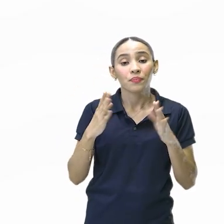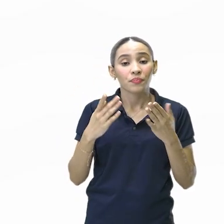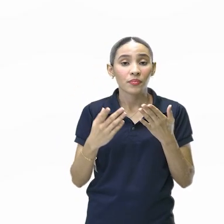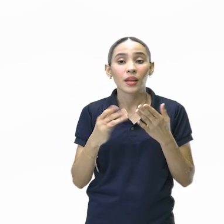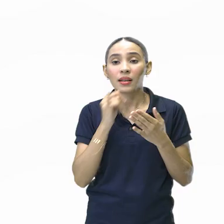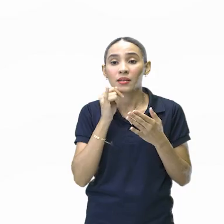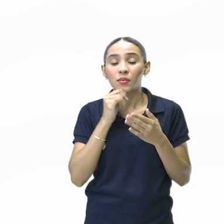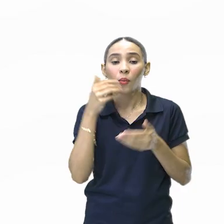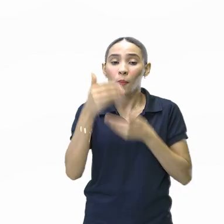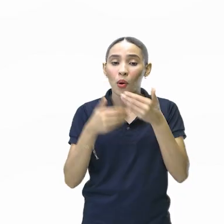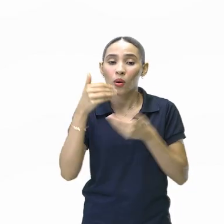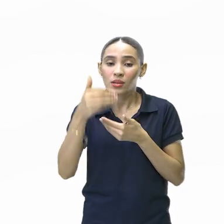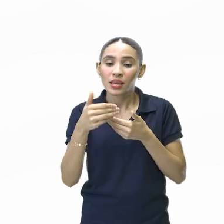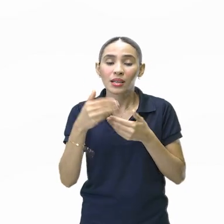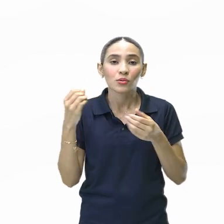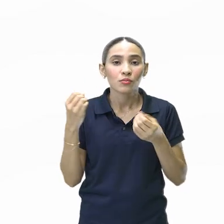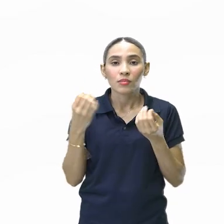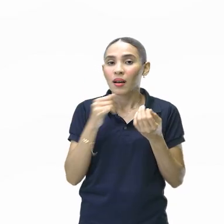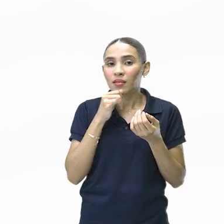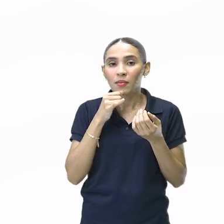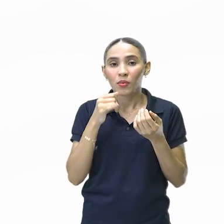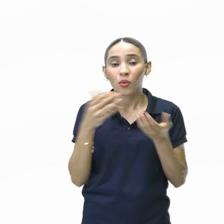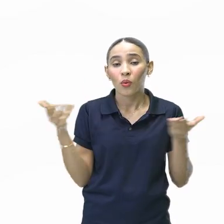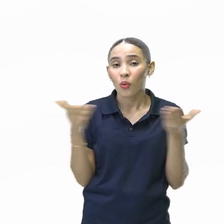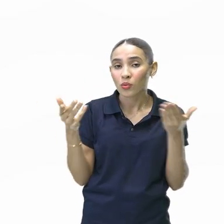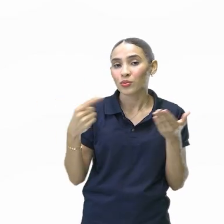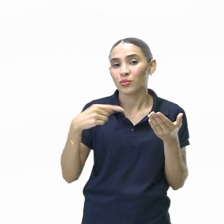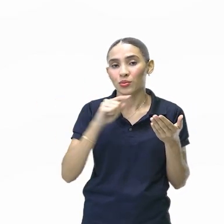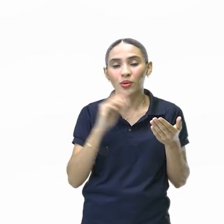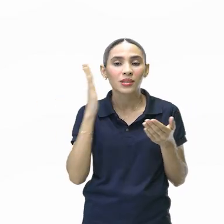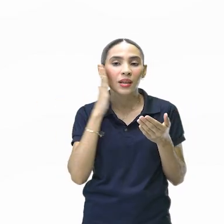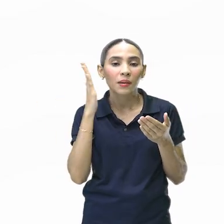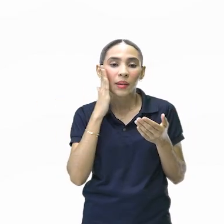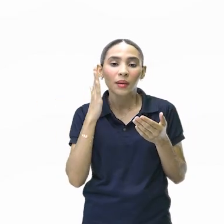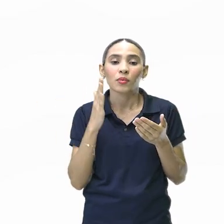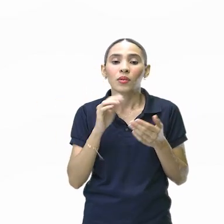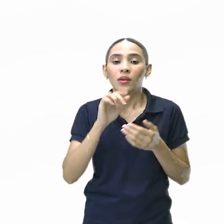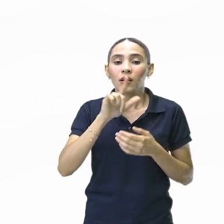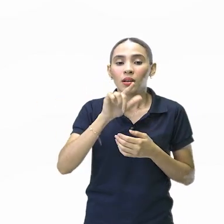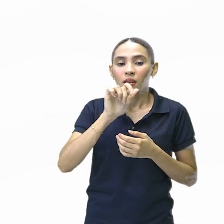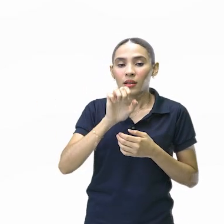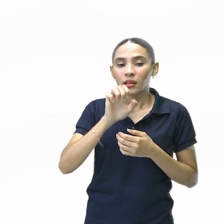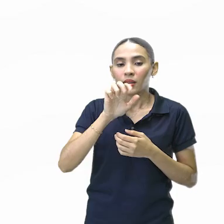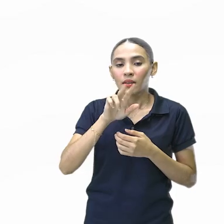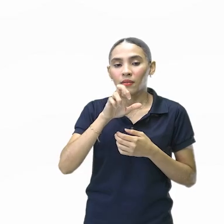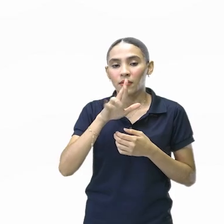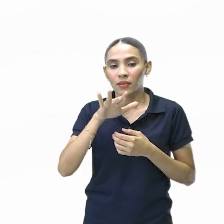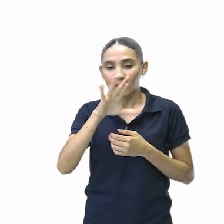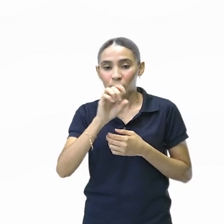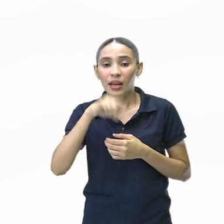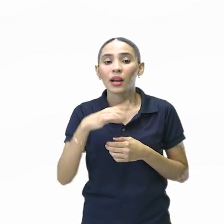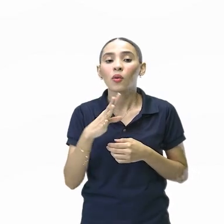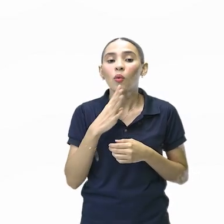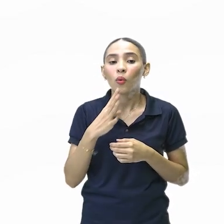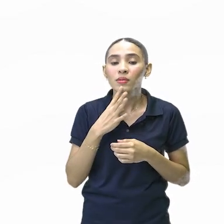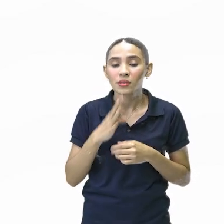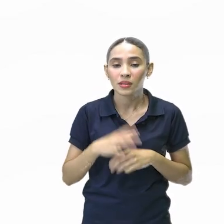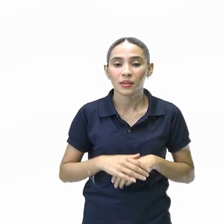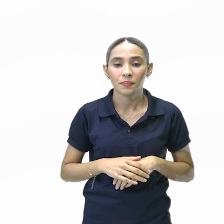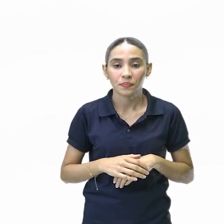acidentalmente, através de um processo acidental, e que hoje nós sabemos que essas leveduras elas são conhecidas